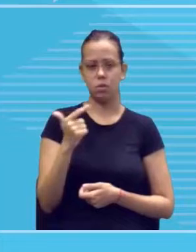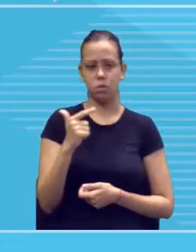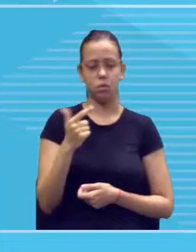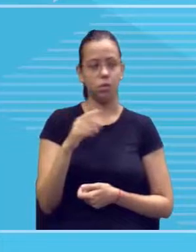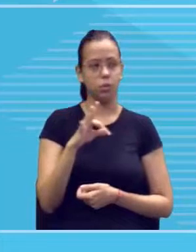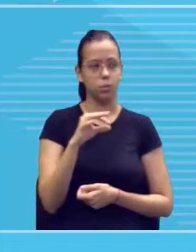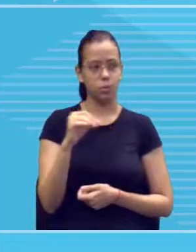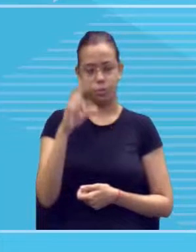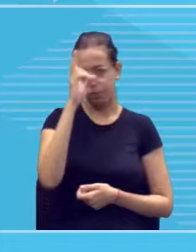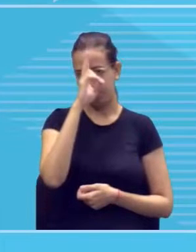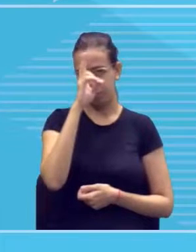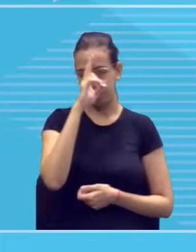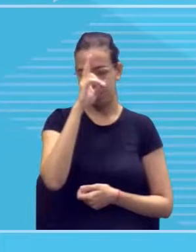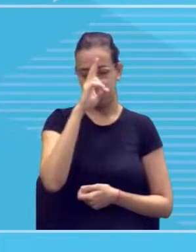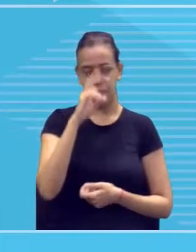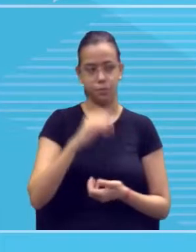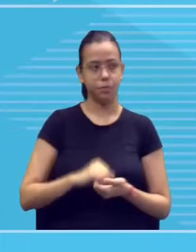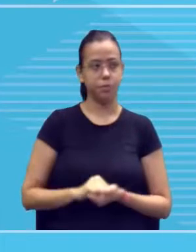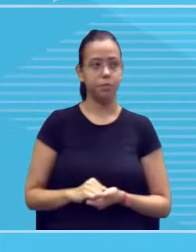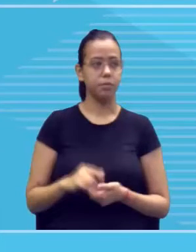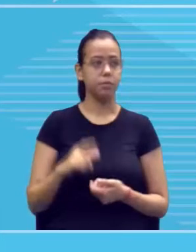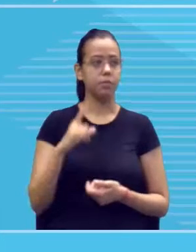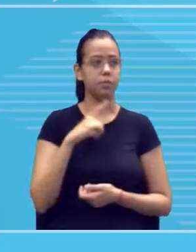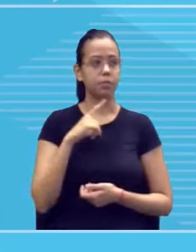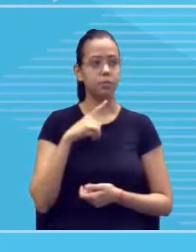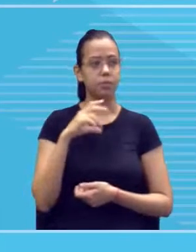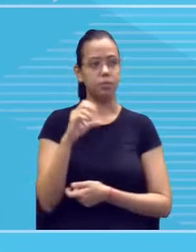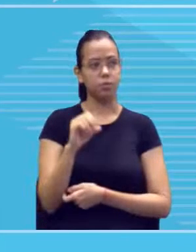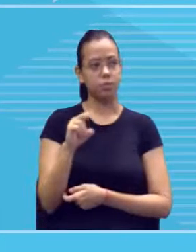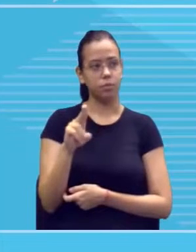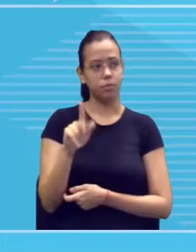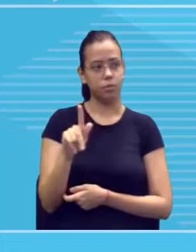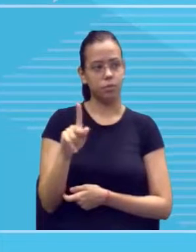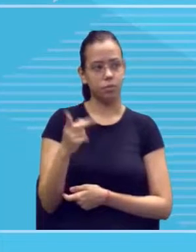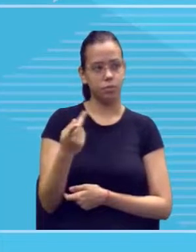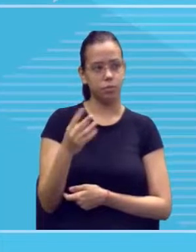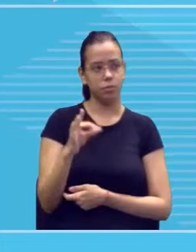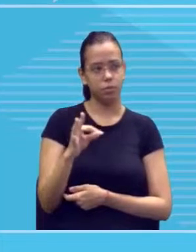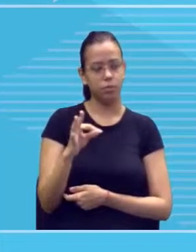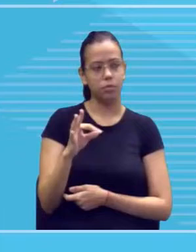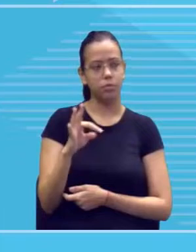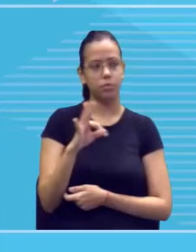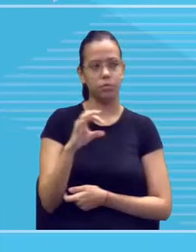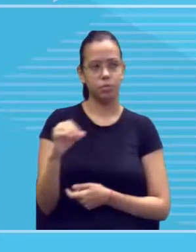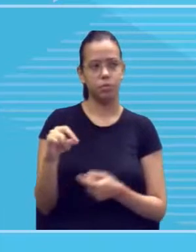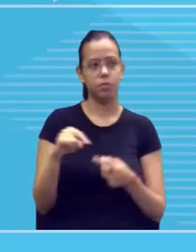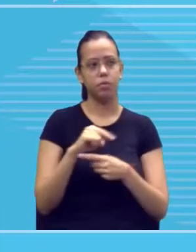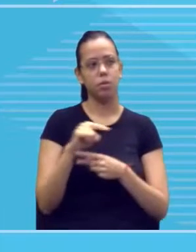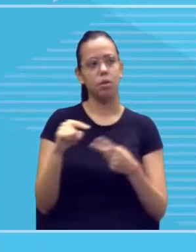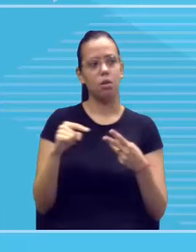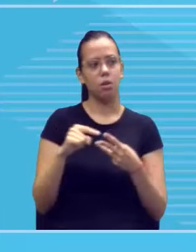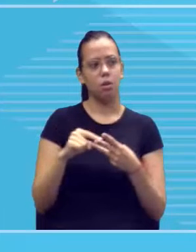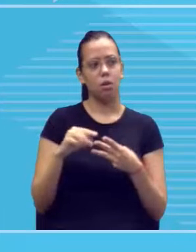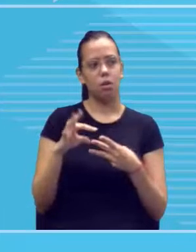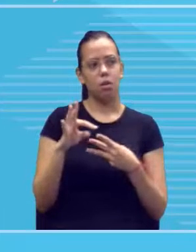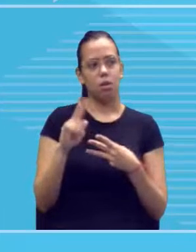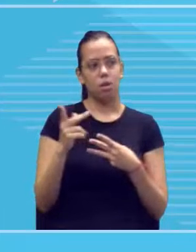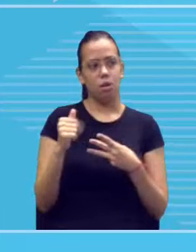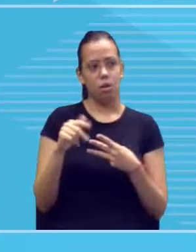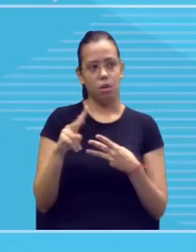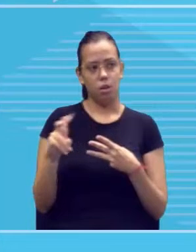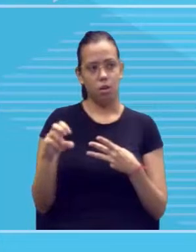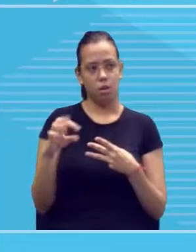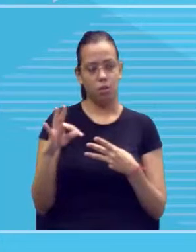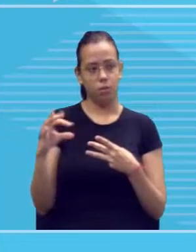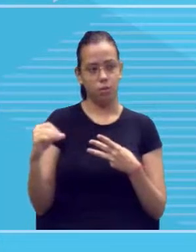lembra disso eu vou ter o option que eu já mostrei para vocês eu voltei o raft e o nicho